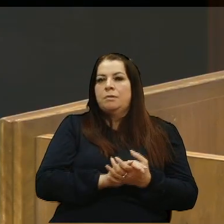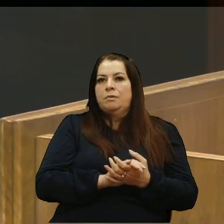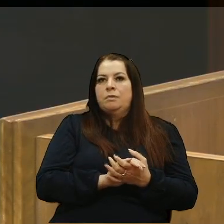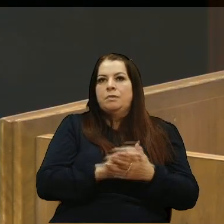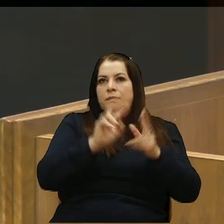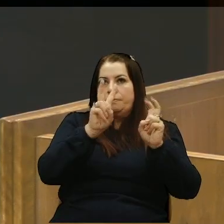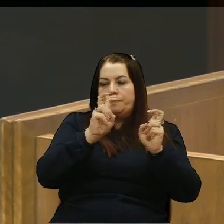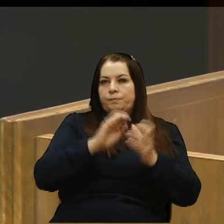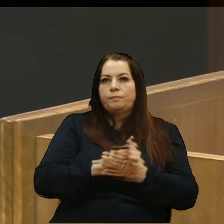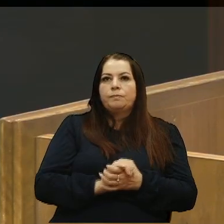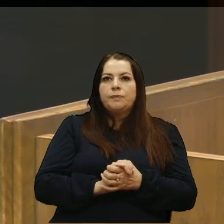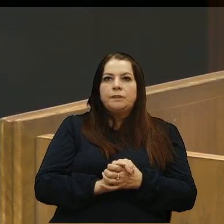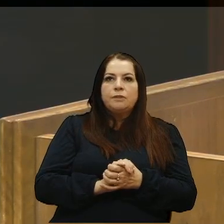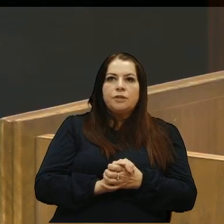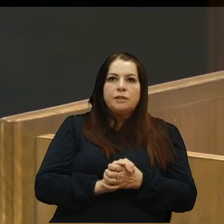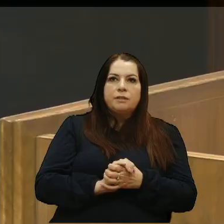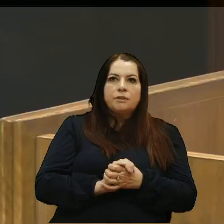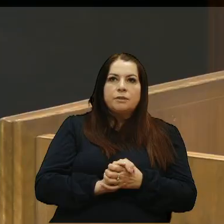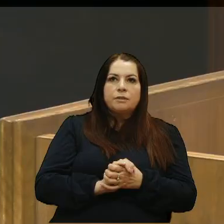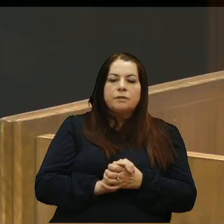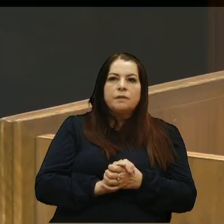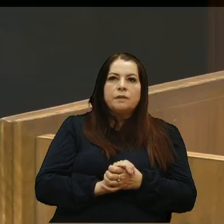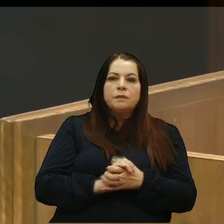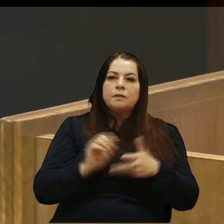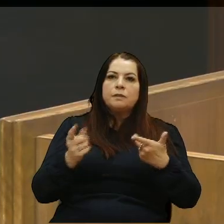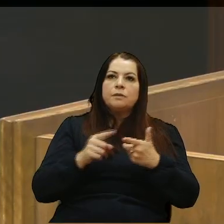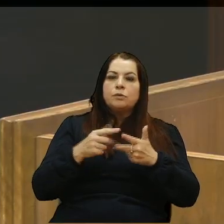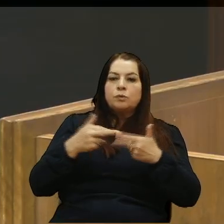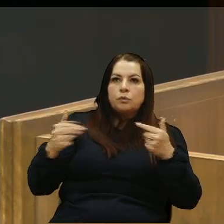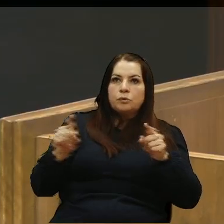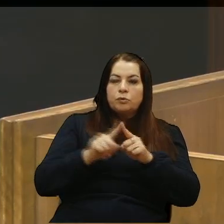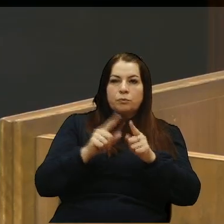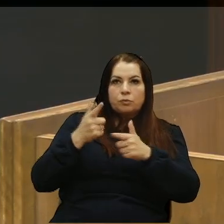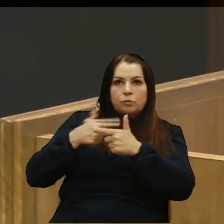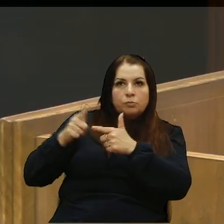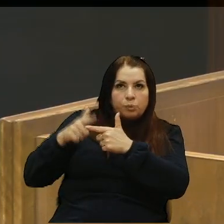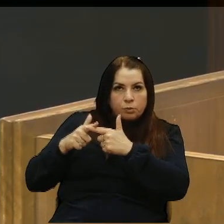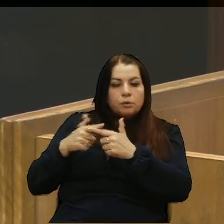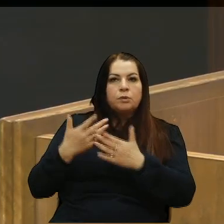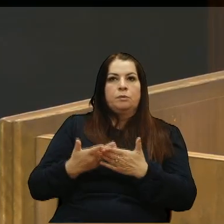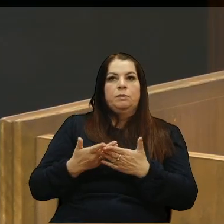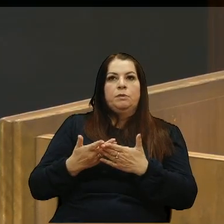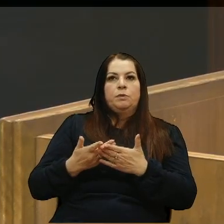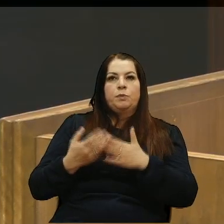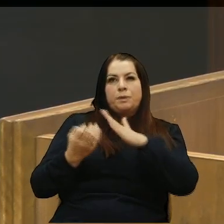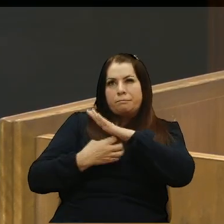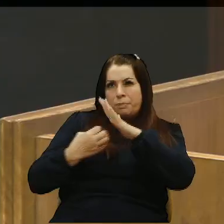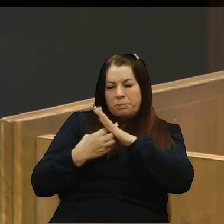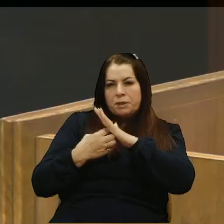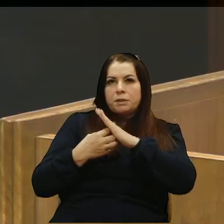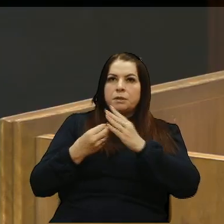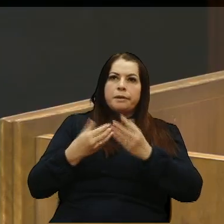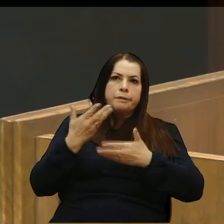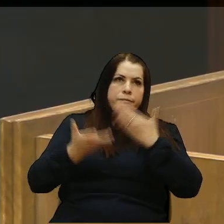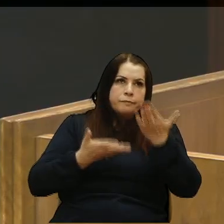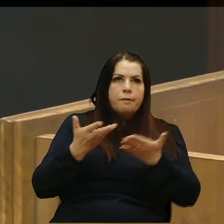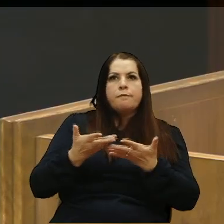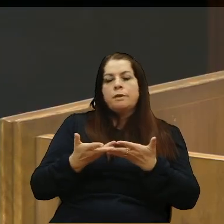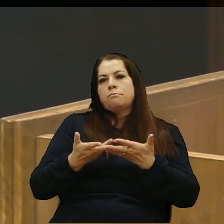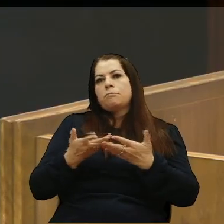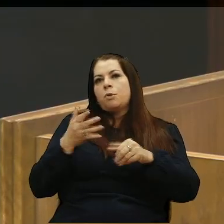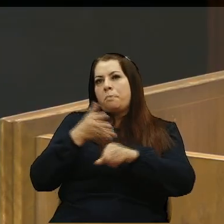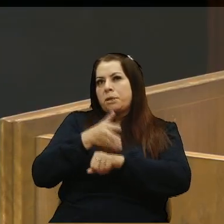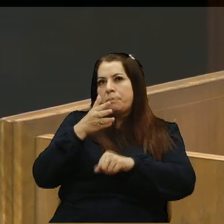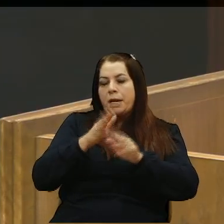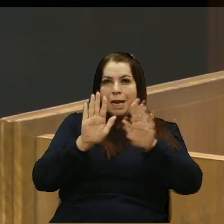esse assunto. Outra coisa, que por mais que tenha tido problemas com as empresas que prestaram serviço, que